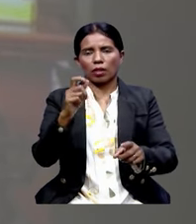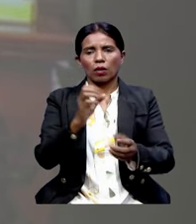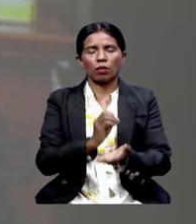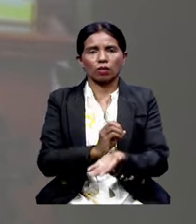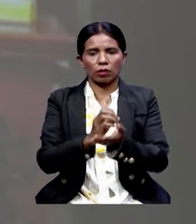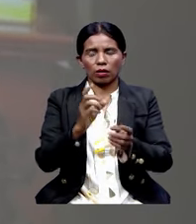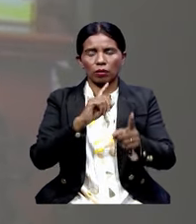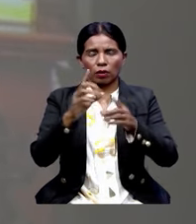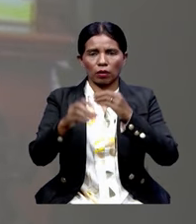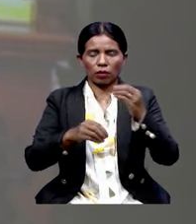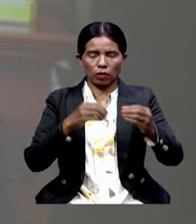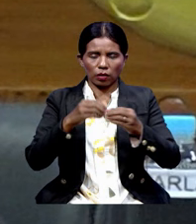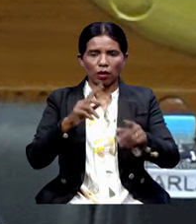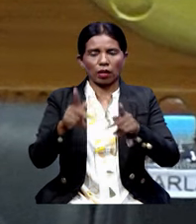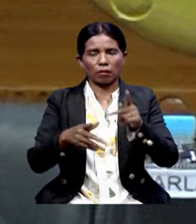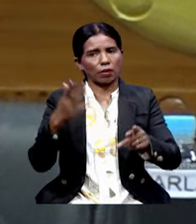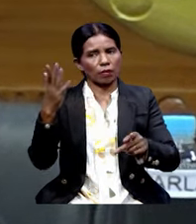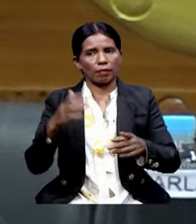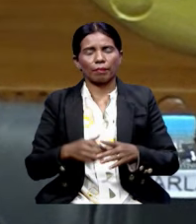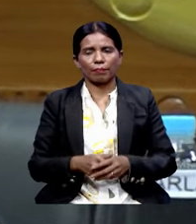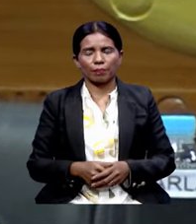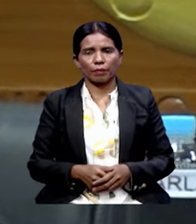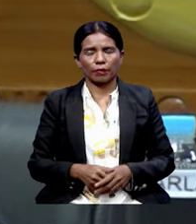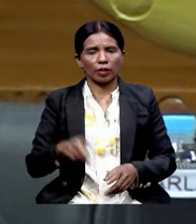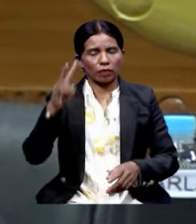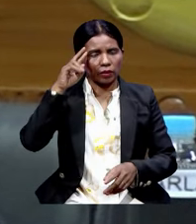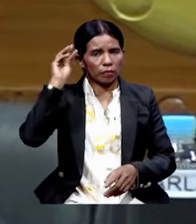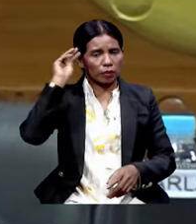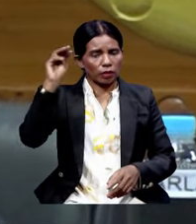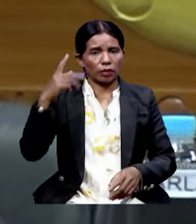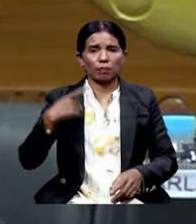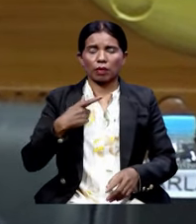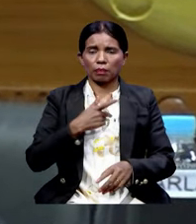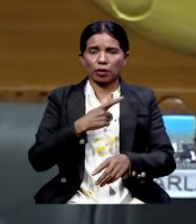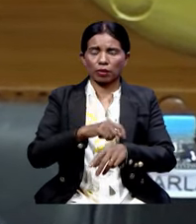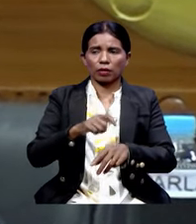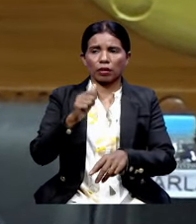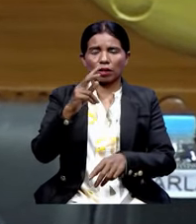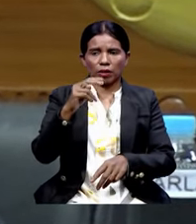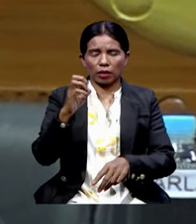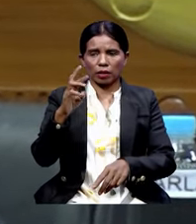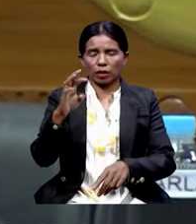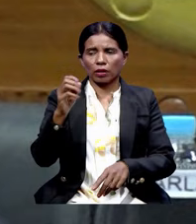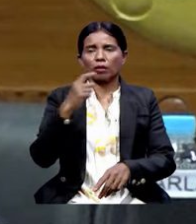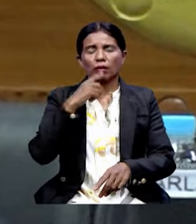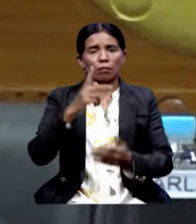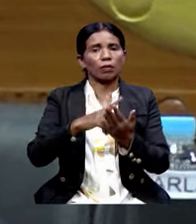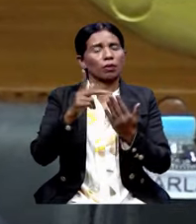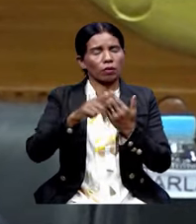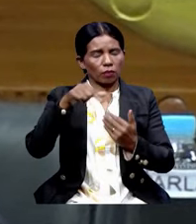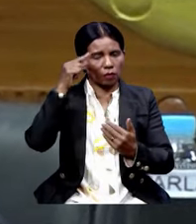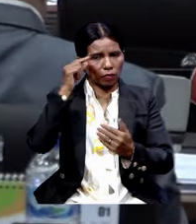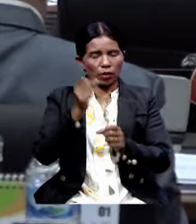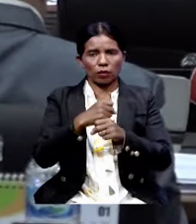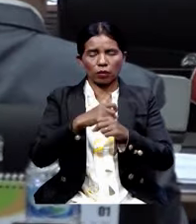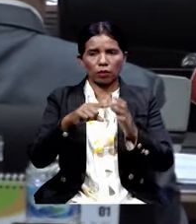halo explicação ba povo ia naba. Hatamba kestaun ne vice-ministro asunto parlamentar Aderito Hugo da Costa explica programa governo da sia mak atu